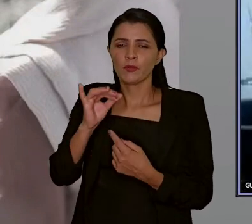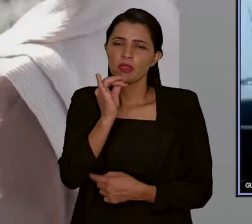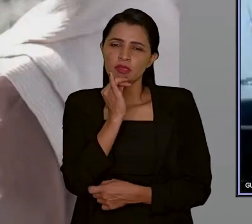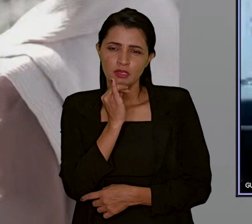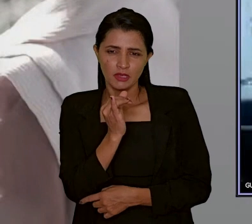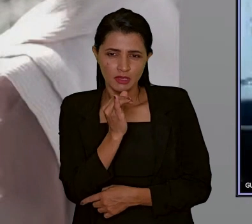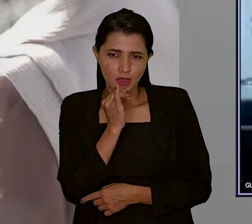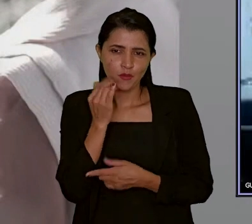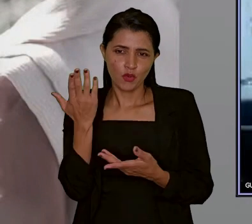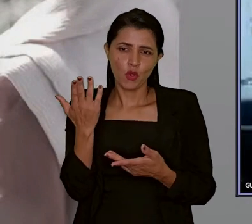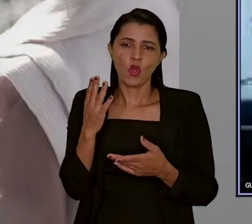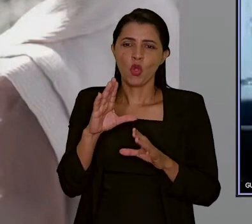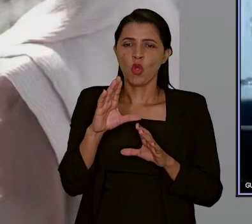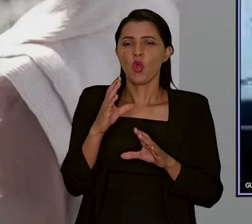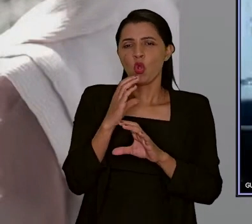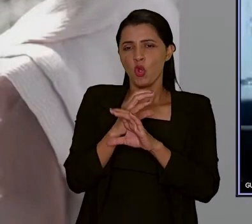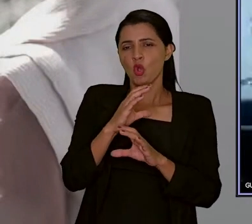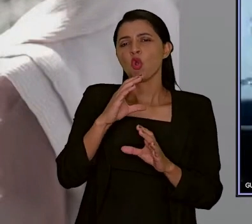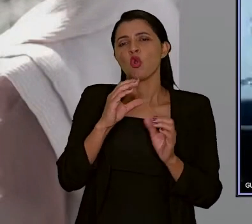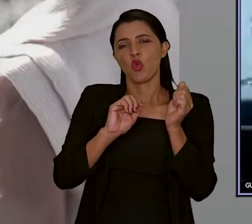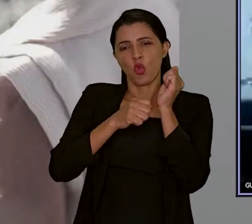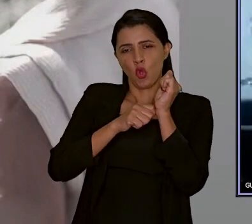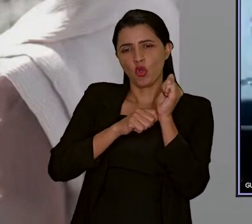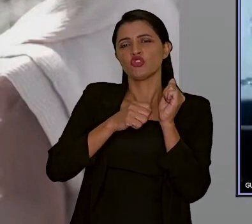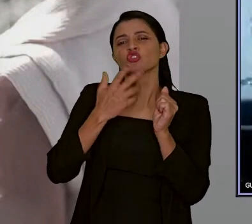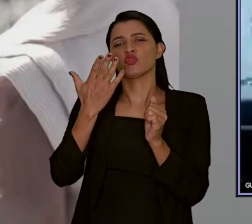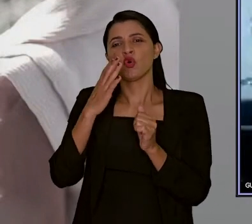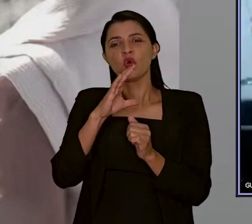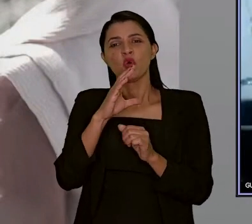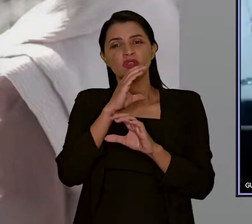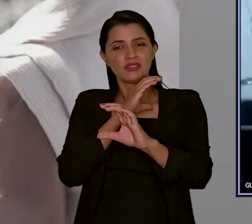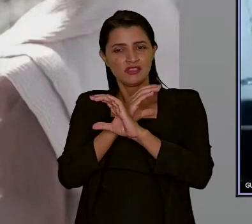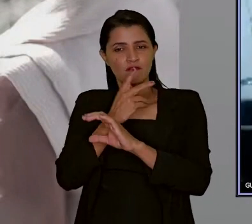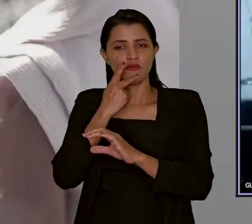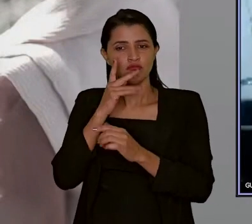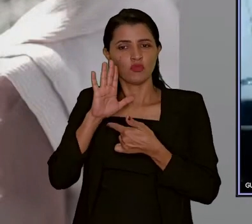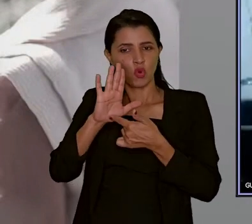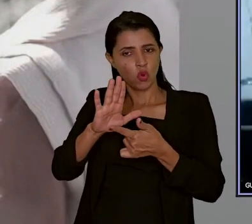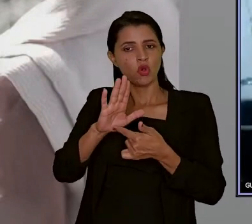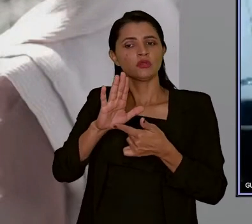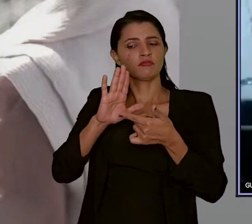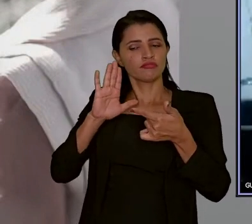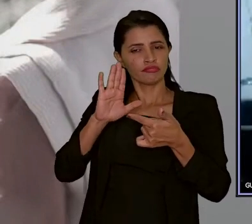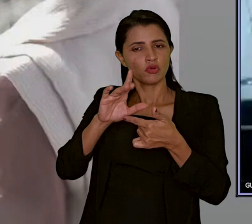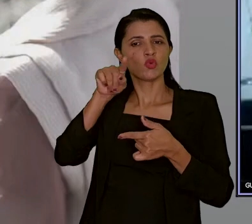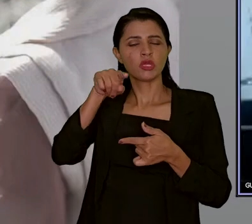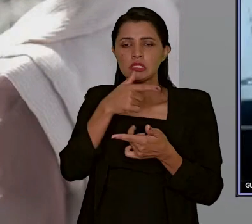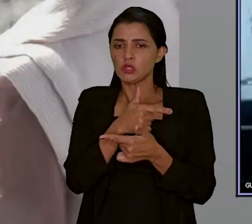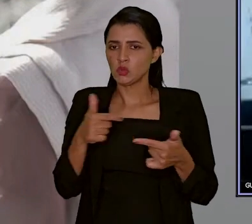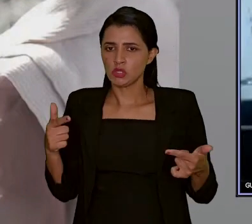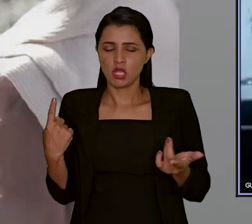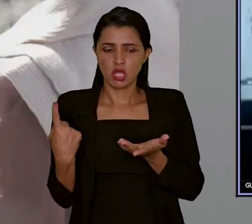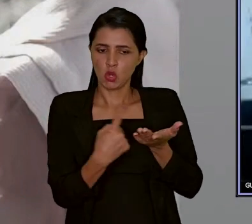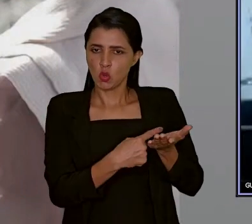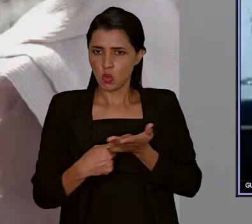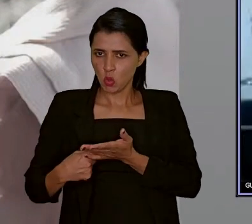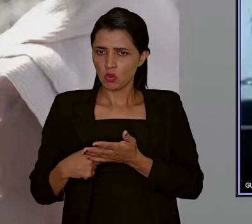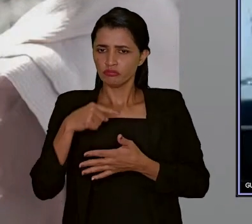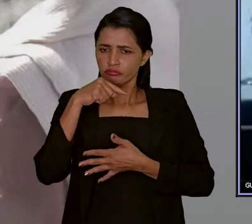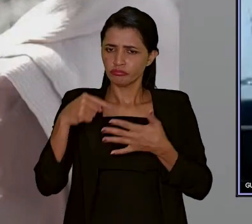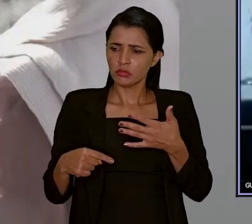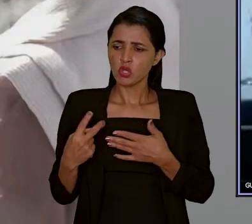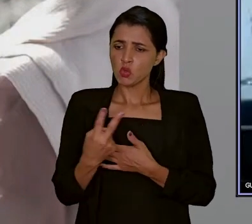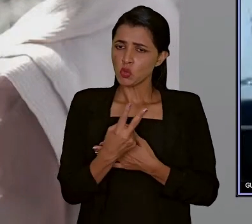como o Código Civil mesmo prevê, na realidade, se não houver o acordo sobre tudo aquilo que as partes